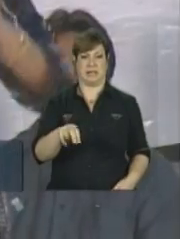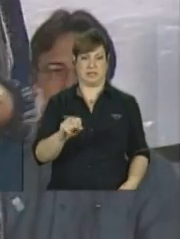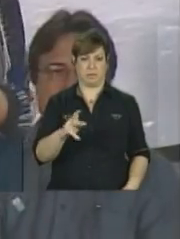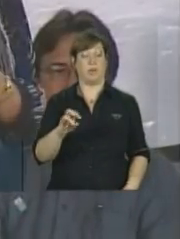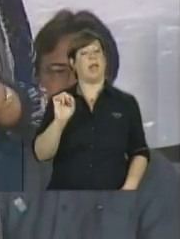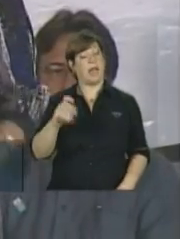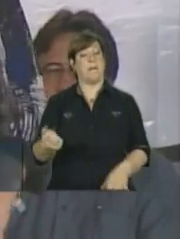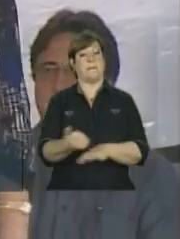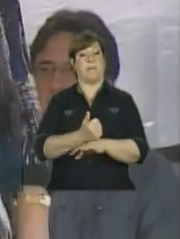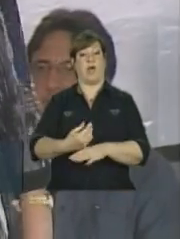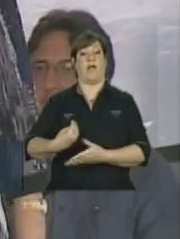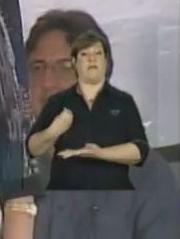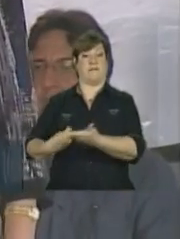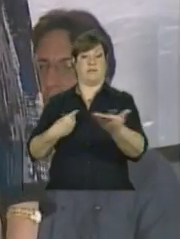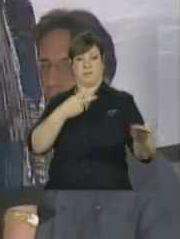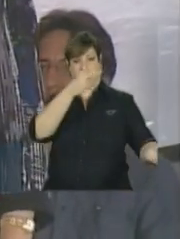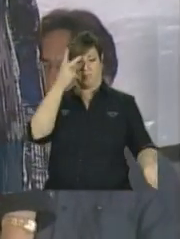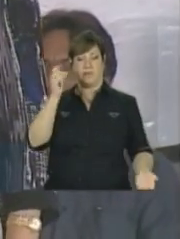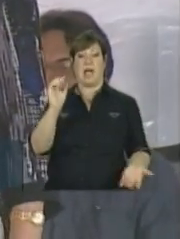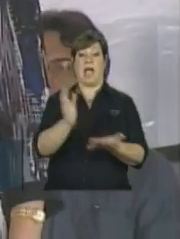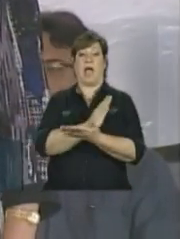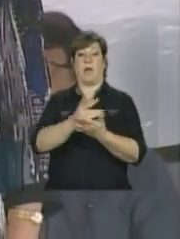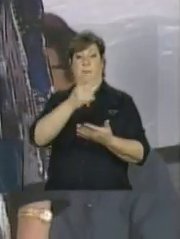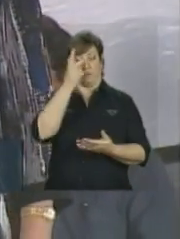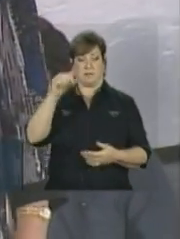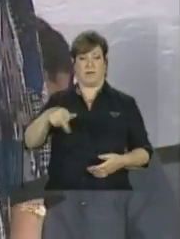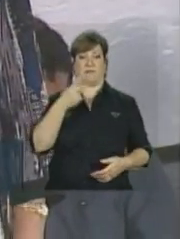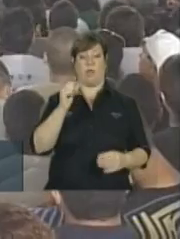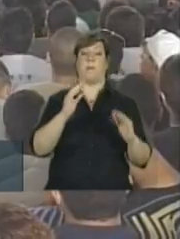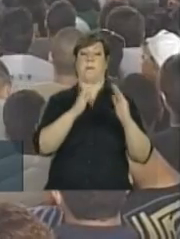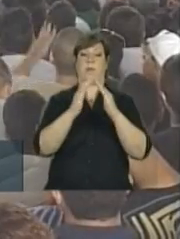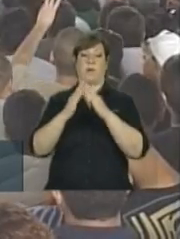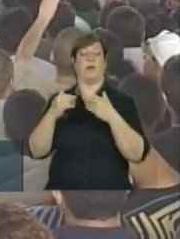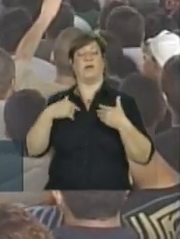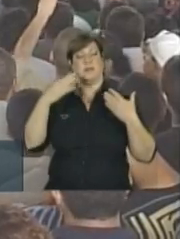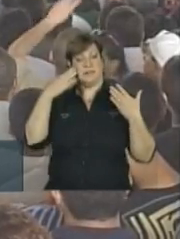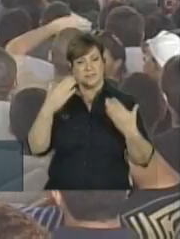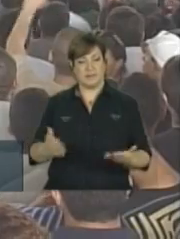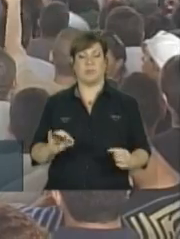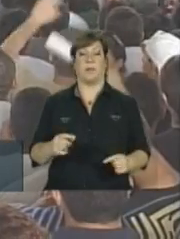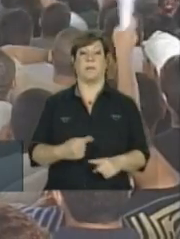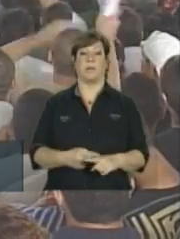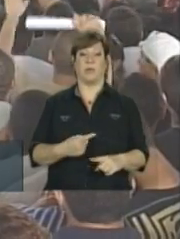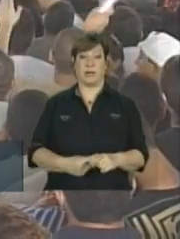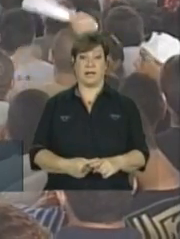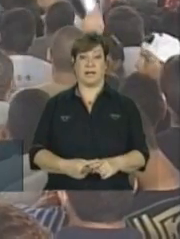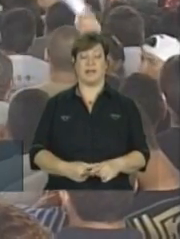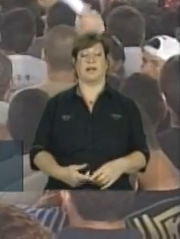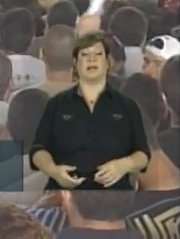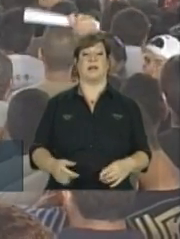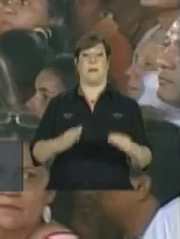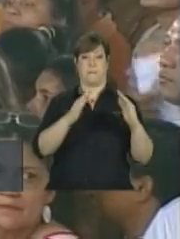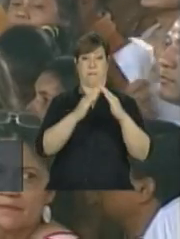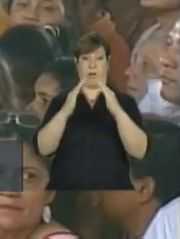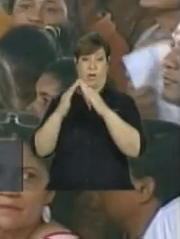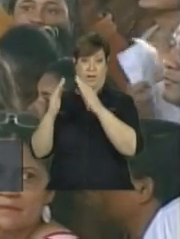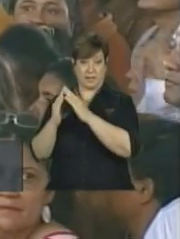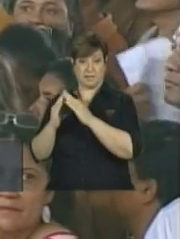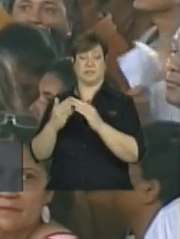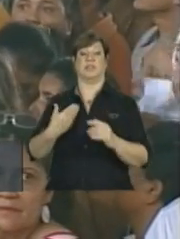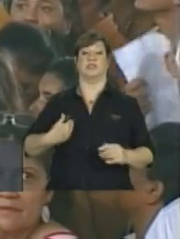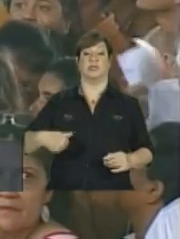a população. Alguém aqui falou em moradia, eu agradeço, porque a moradia...